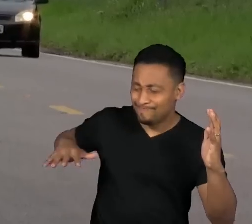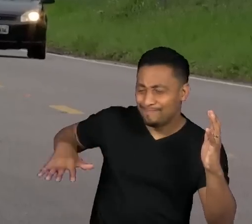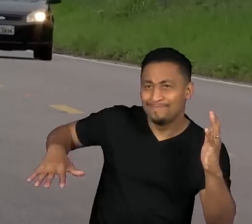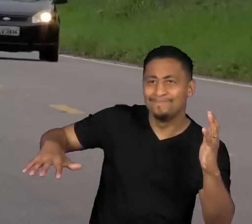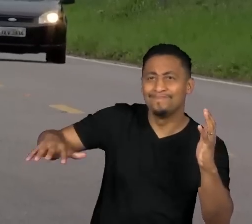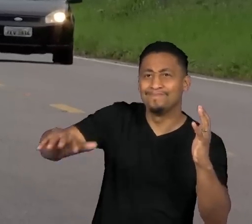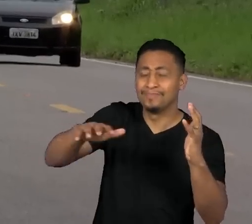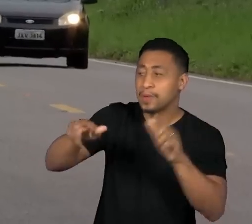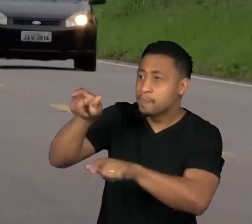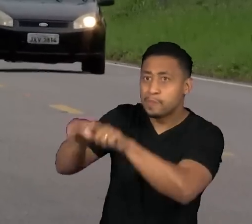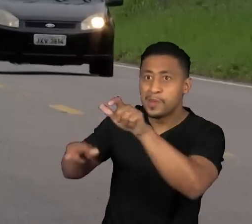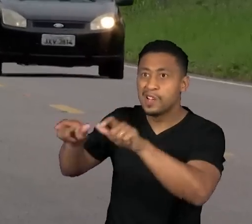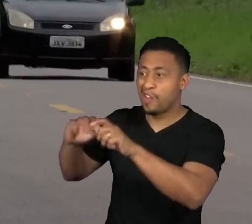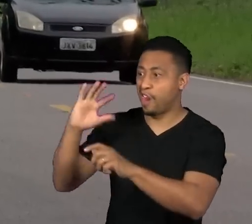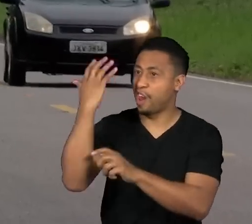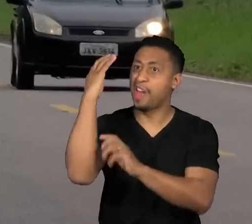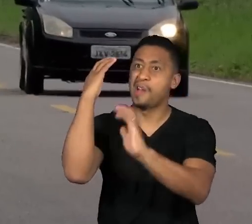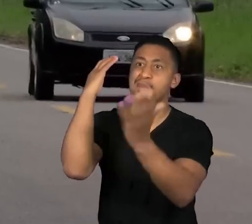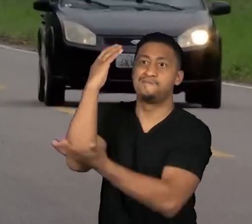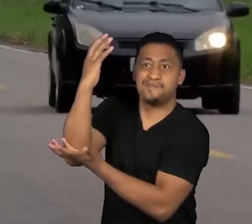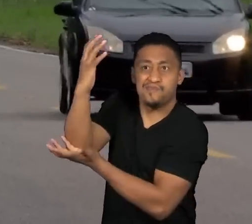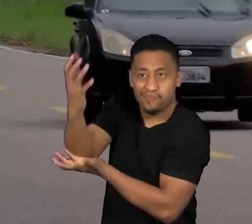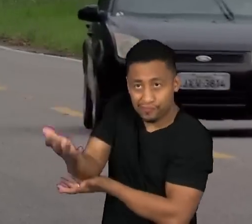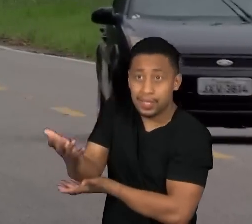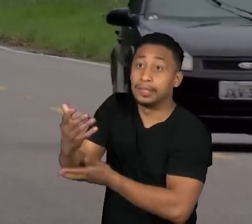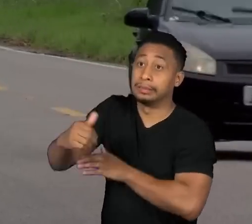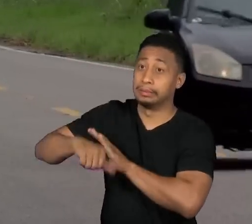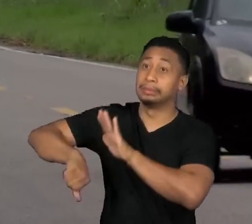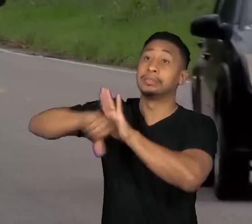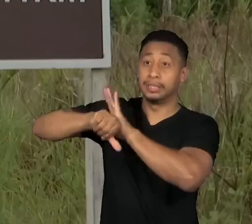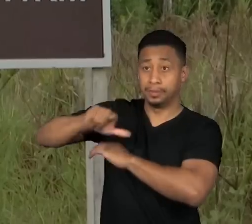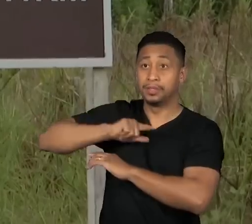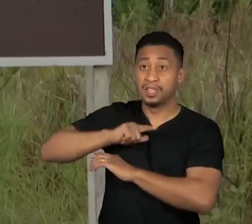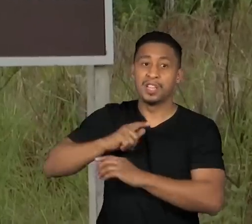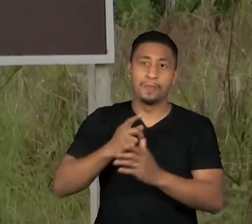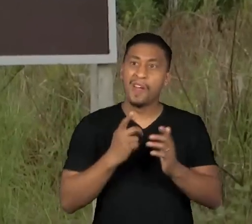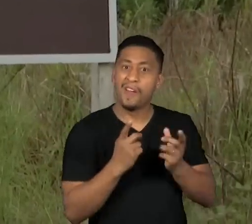ao tráfico de drogas. Esta estrada também preocupa.